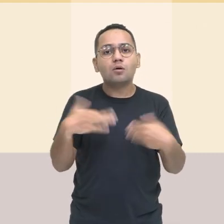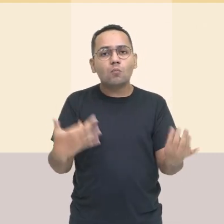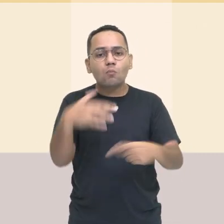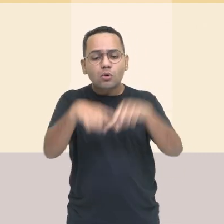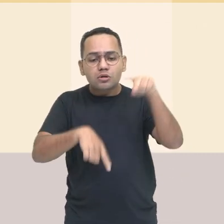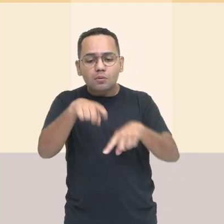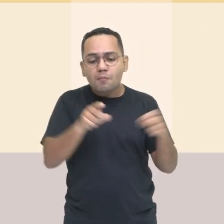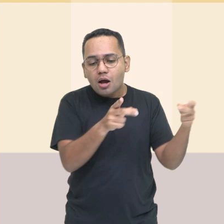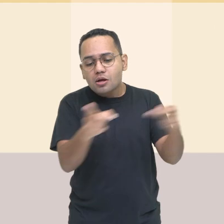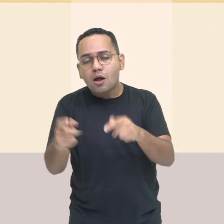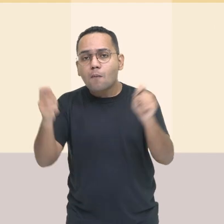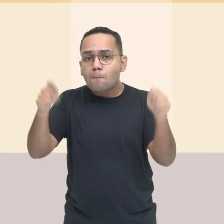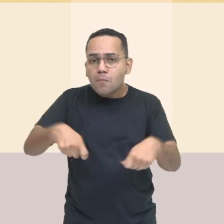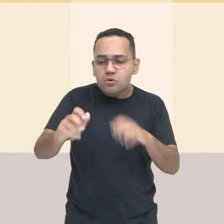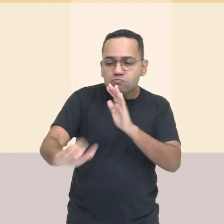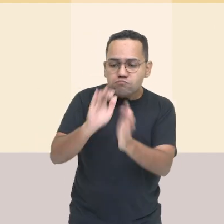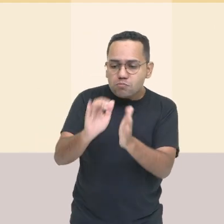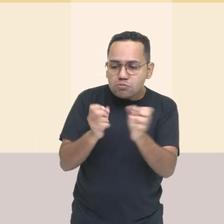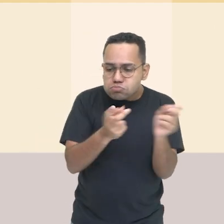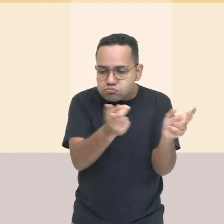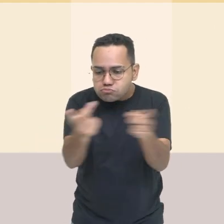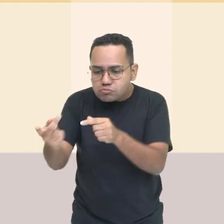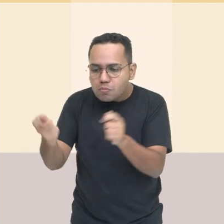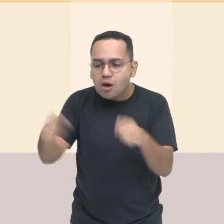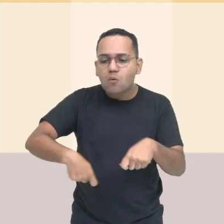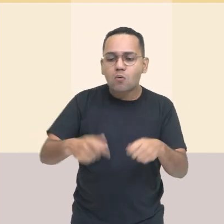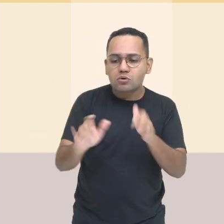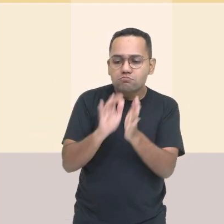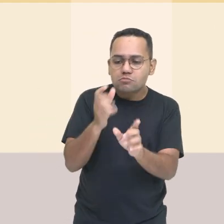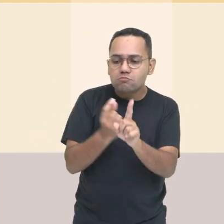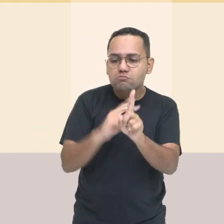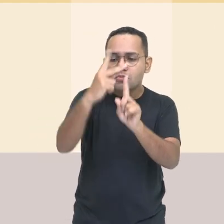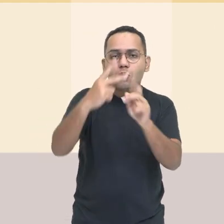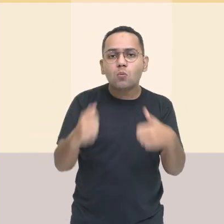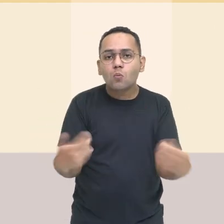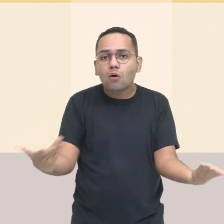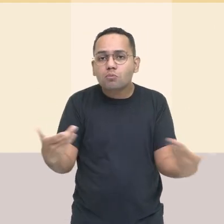produtos precisam ser vendidos para a obtenção do lucro máximo?